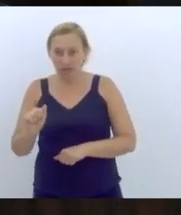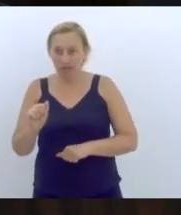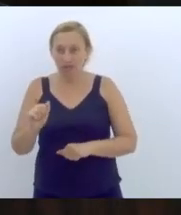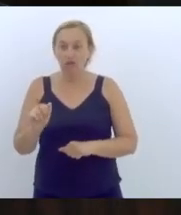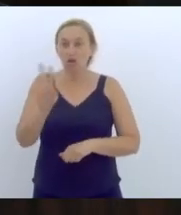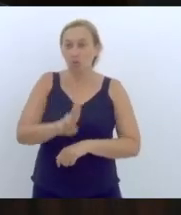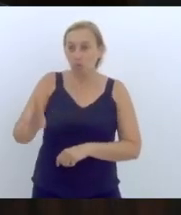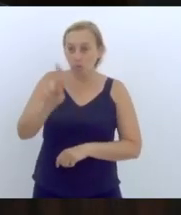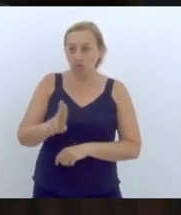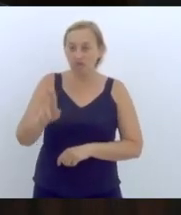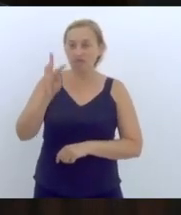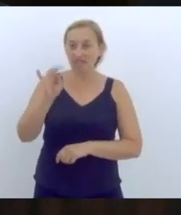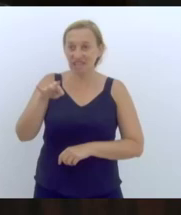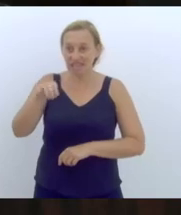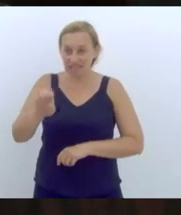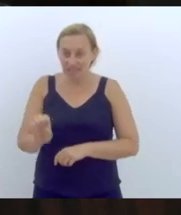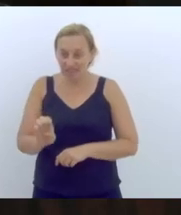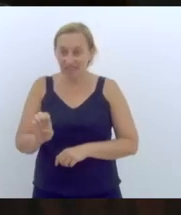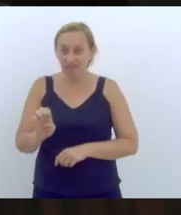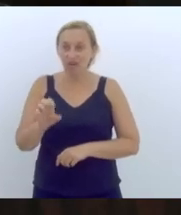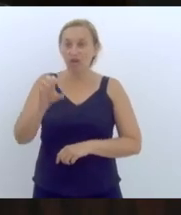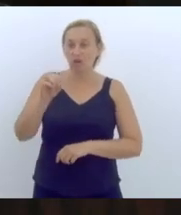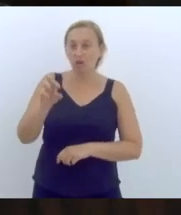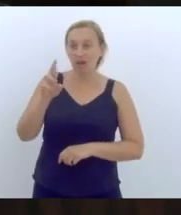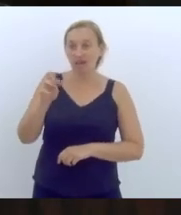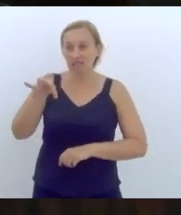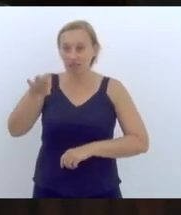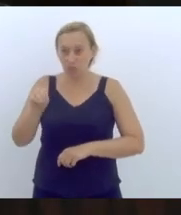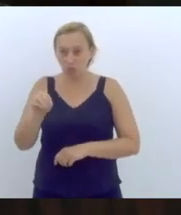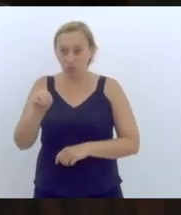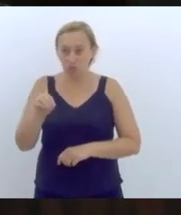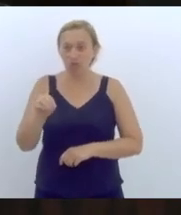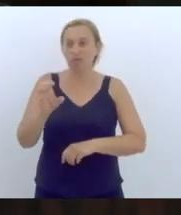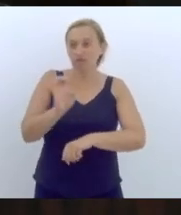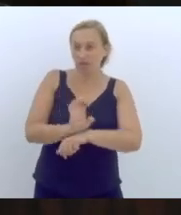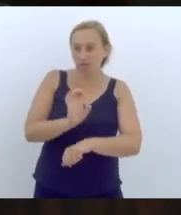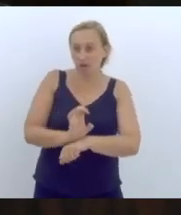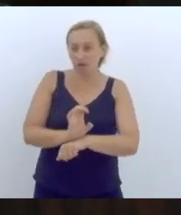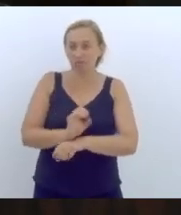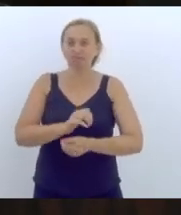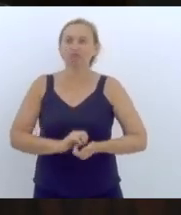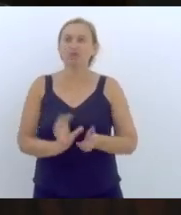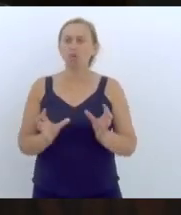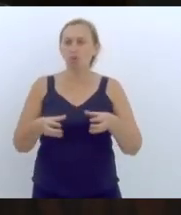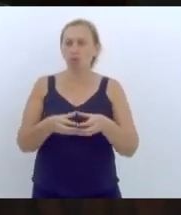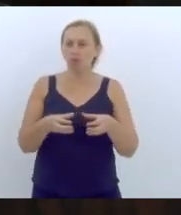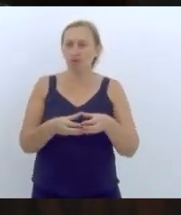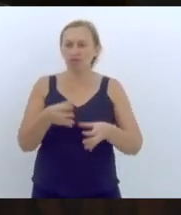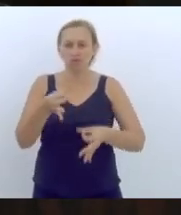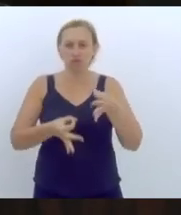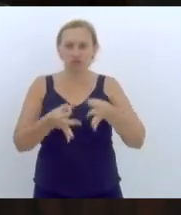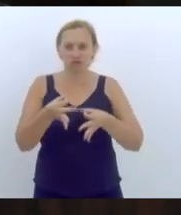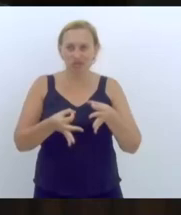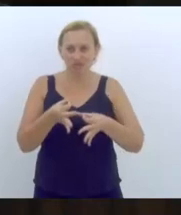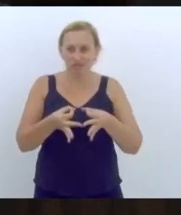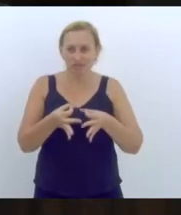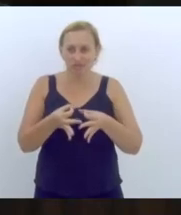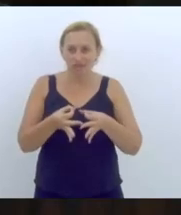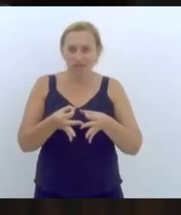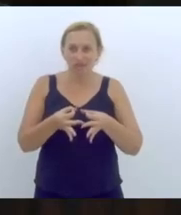de fertilizantes orgânicos por parte da administração estadual. Pareceres das comissões de Constituição e Justiça